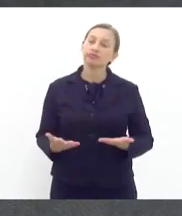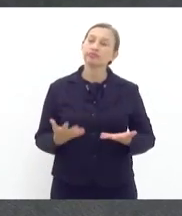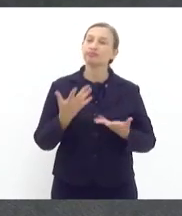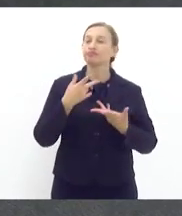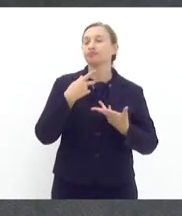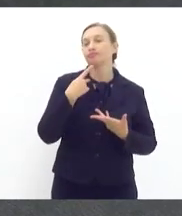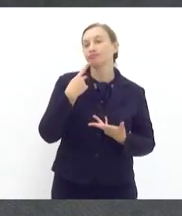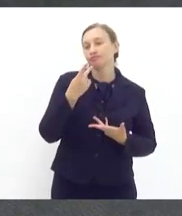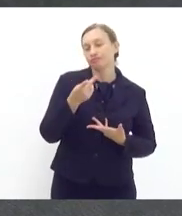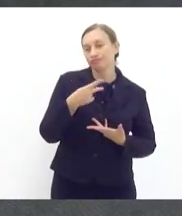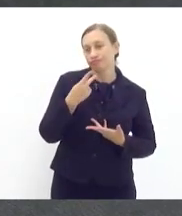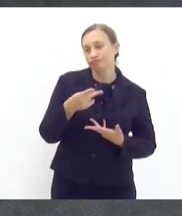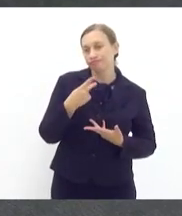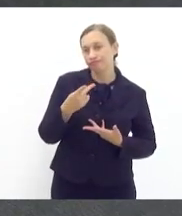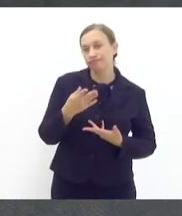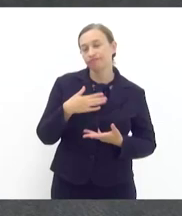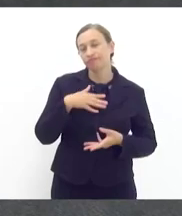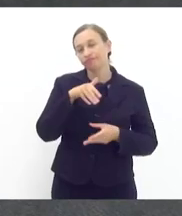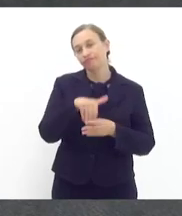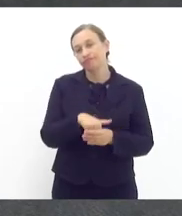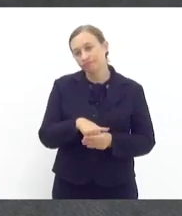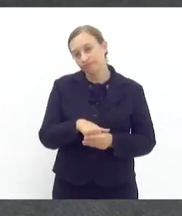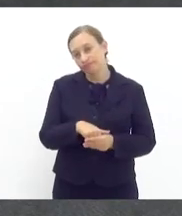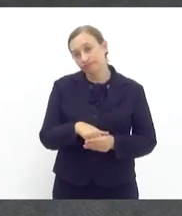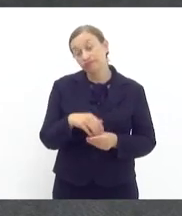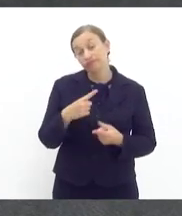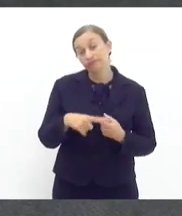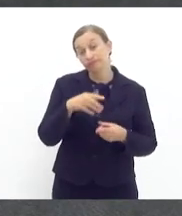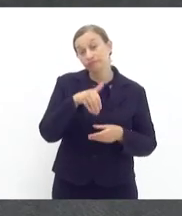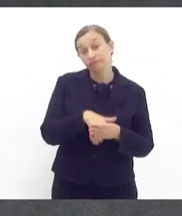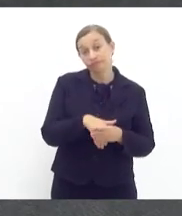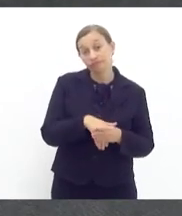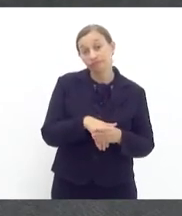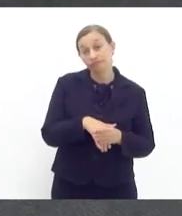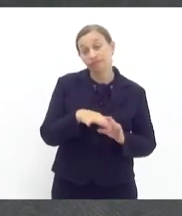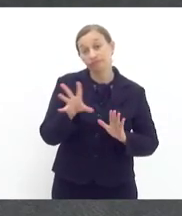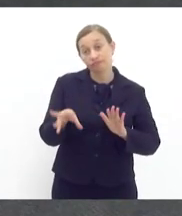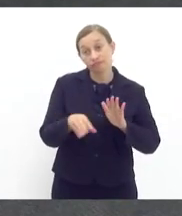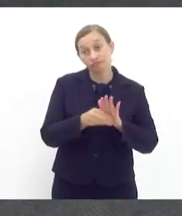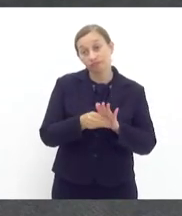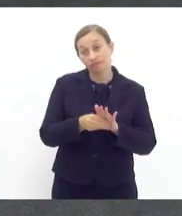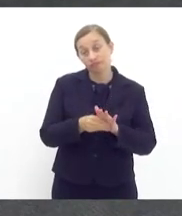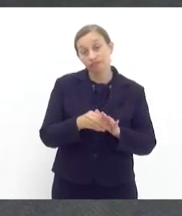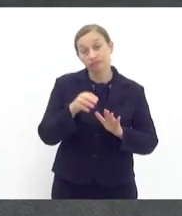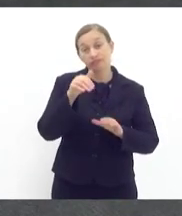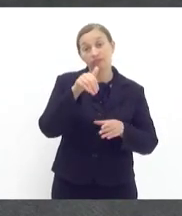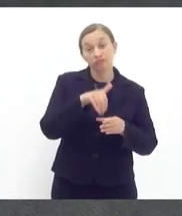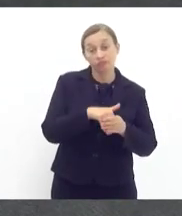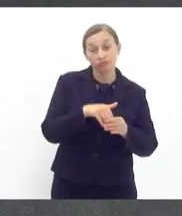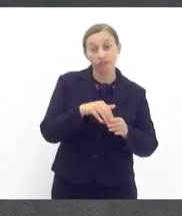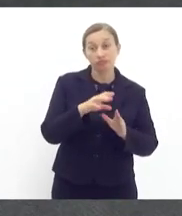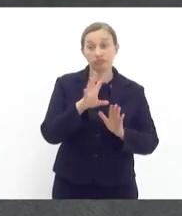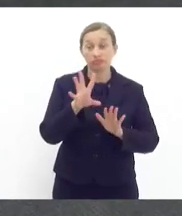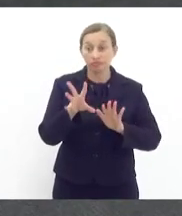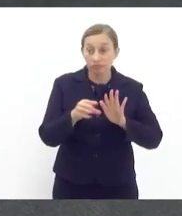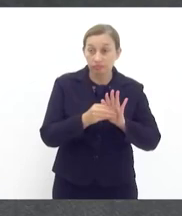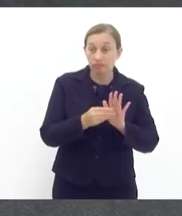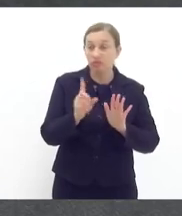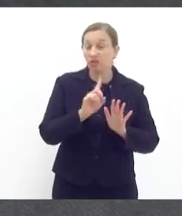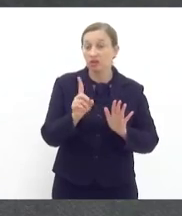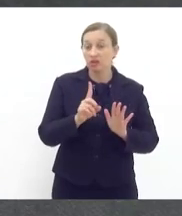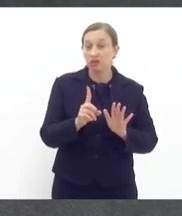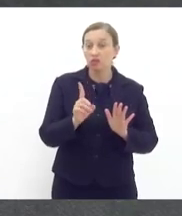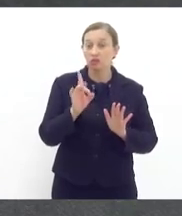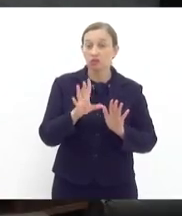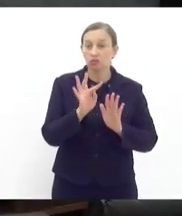justificando o meu voto porque quando voto emenda legislativa eu voto na emenda e não no mérito